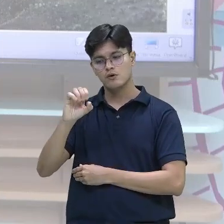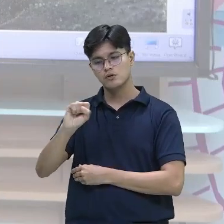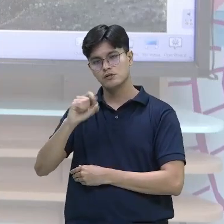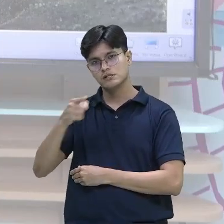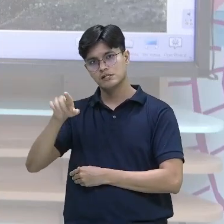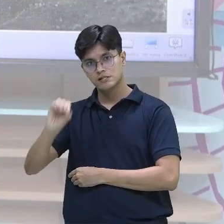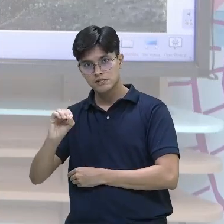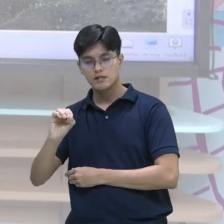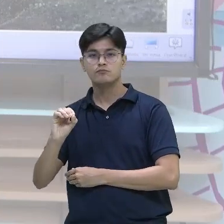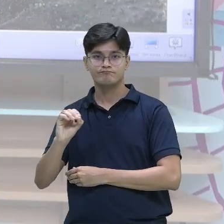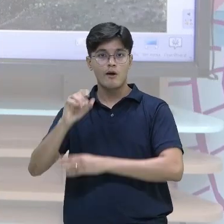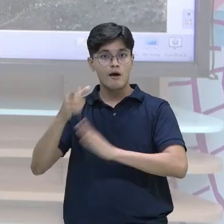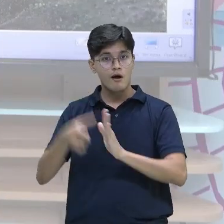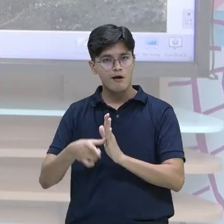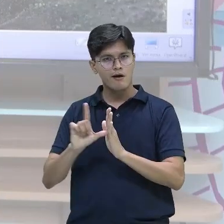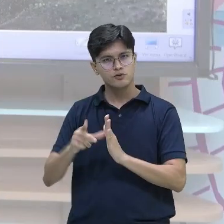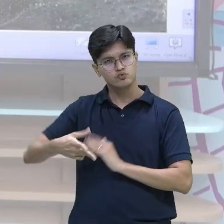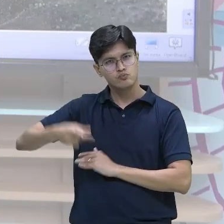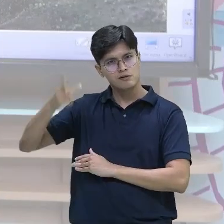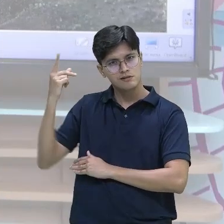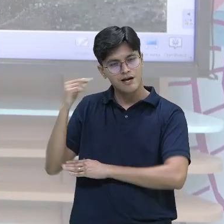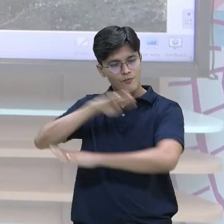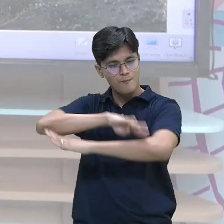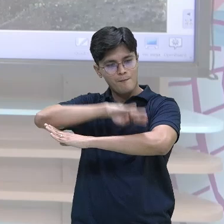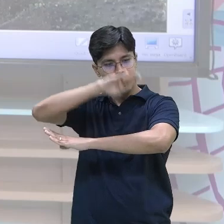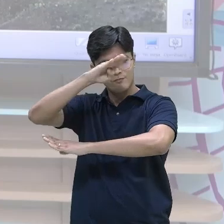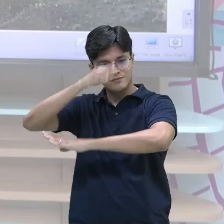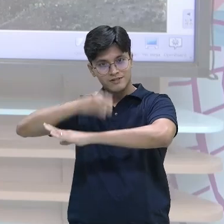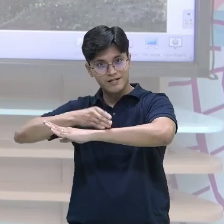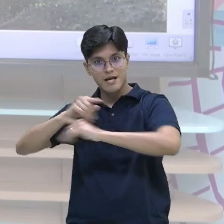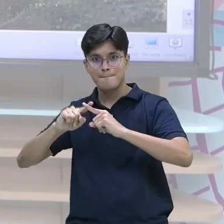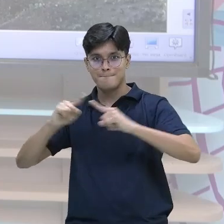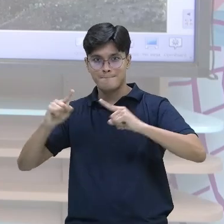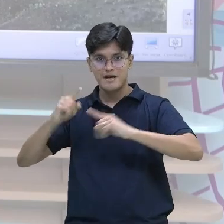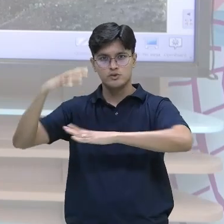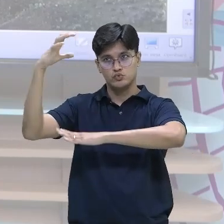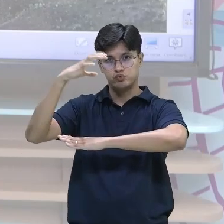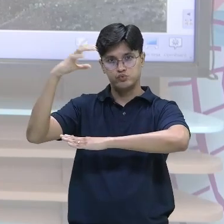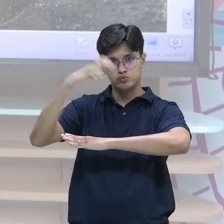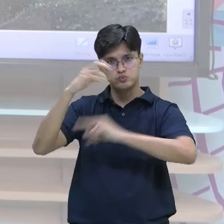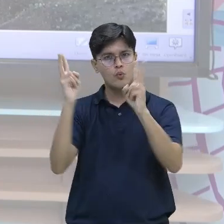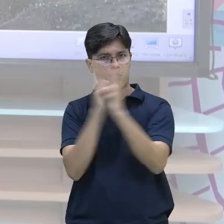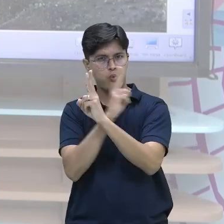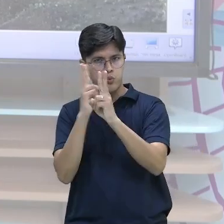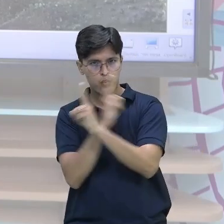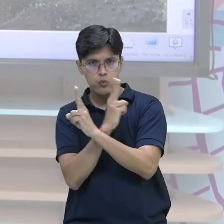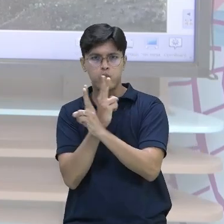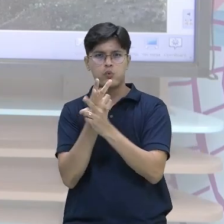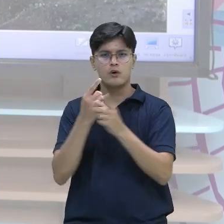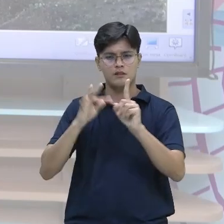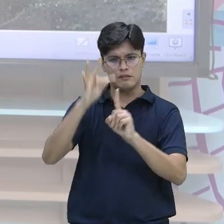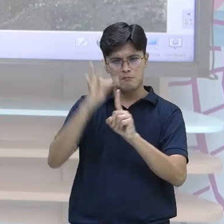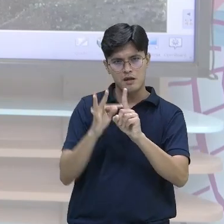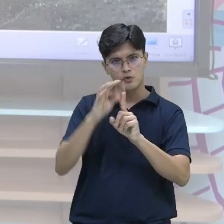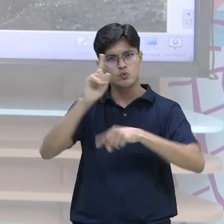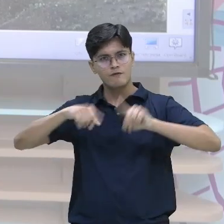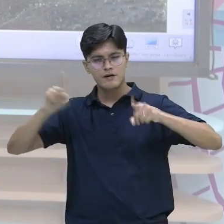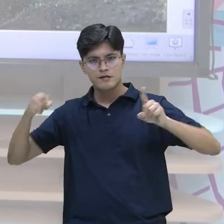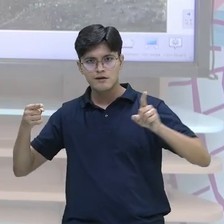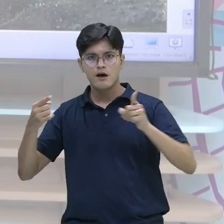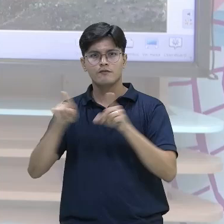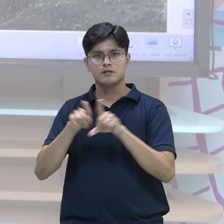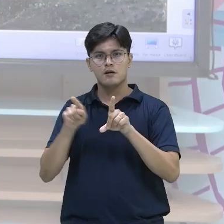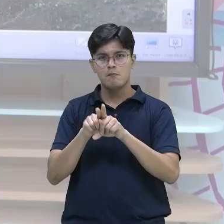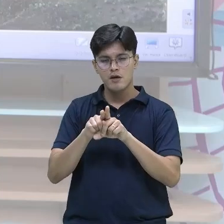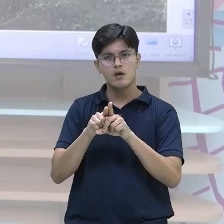ali sedimentos, e aí nós temos a formação dos planaltos, tá bom? Então, é o exemplo aí no Brasil, no